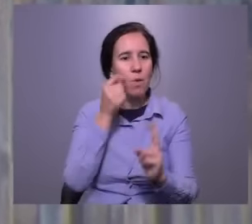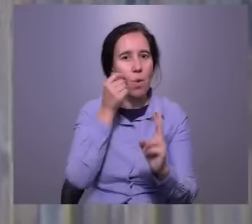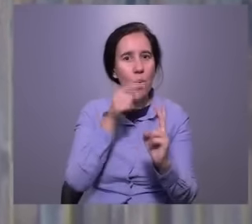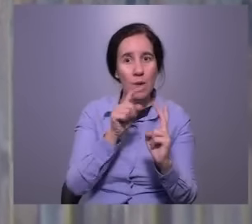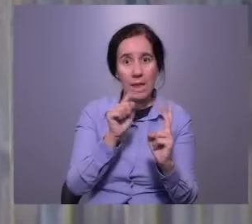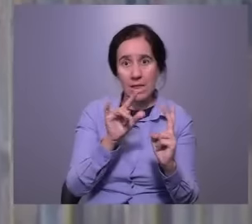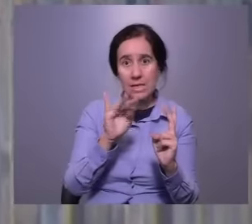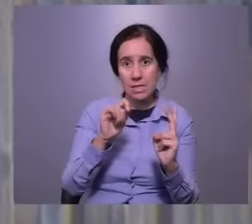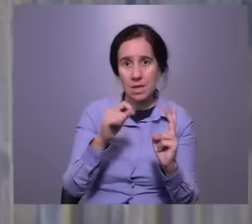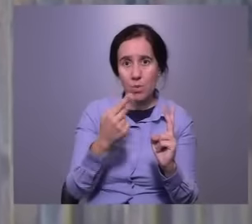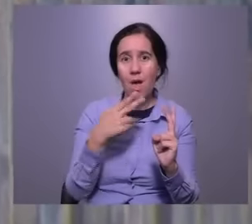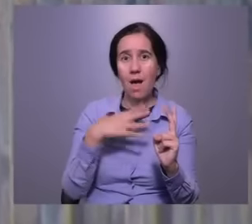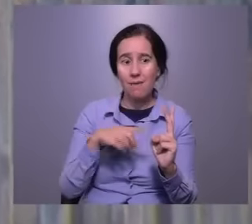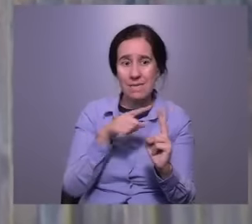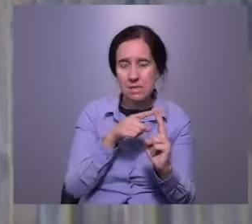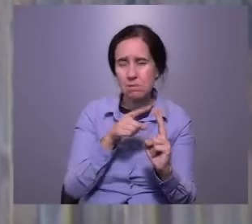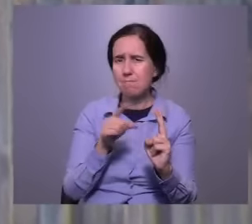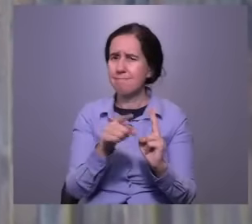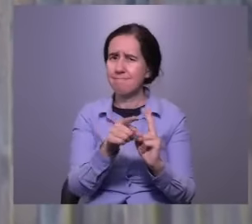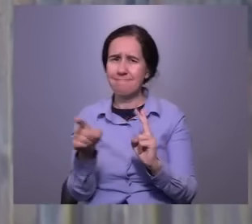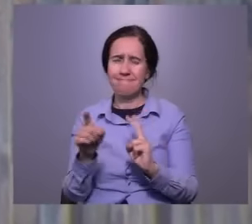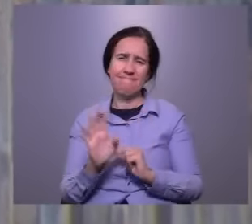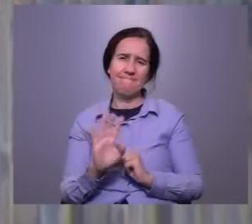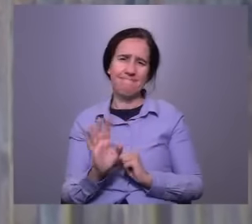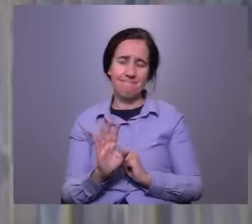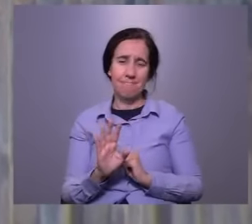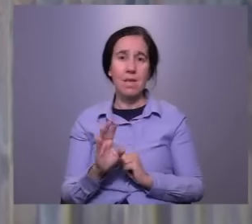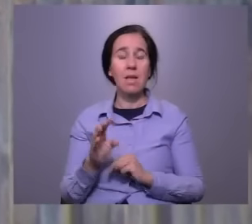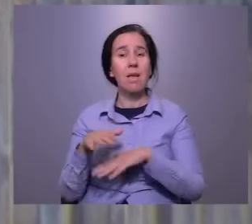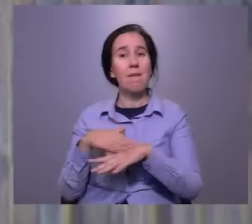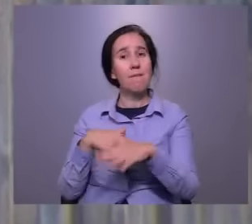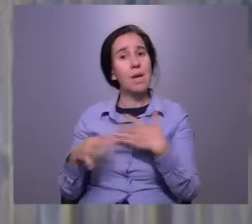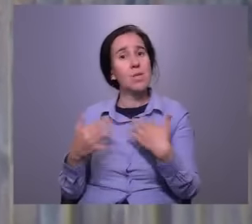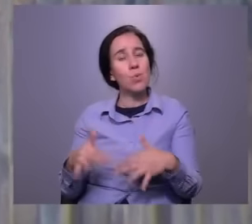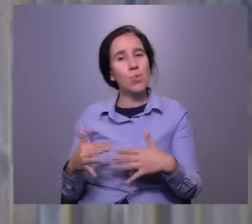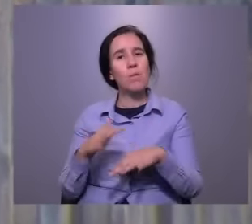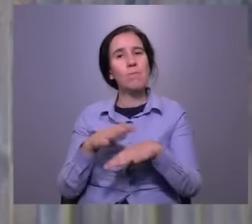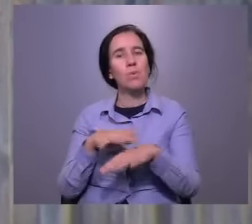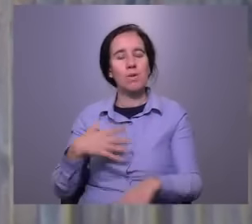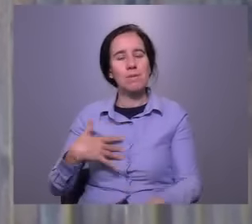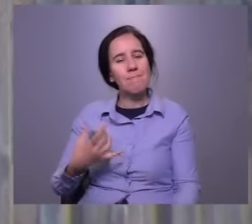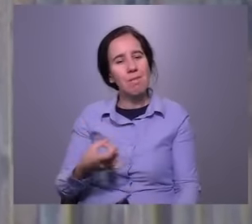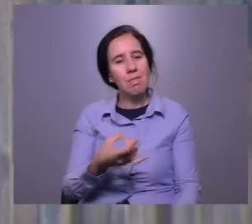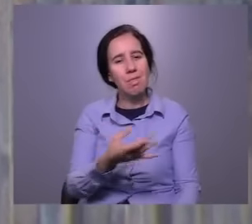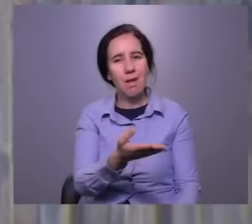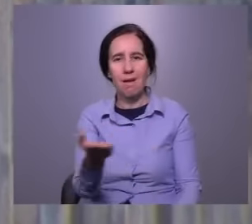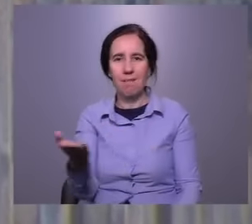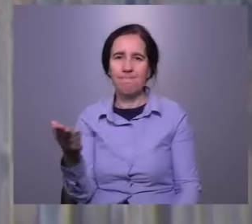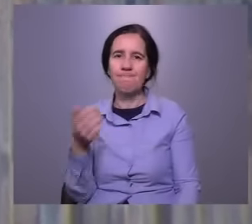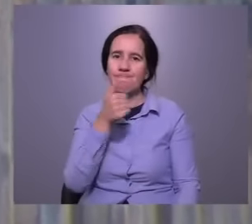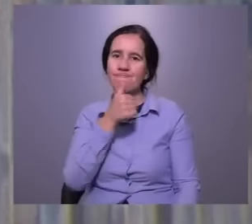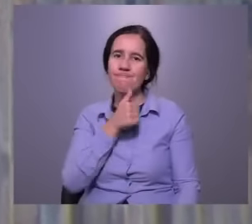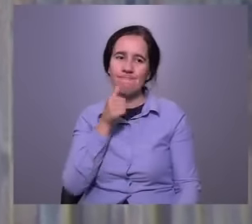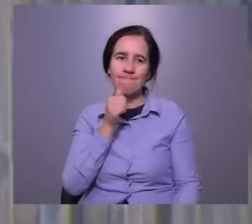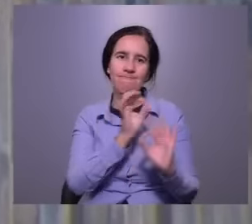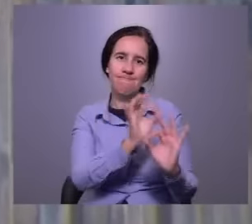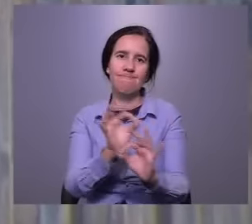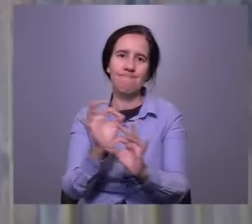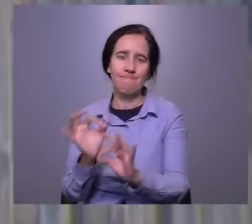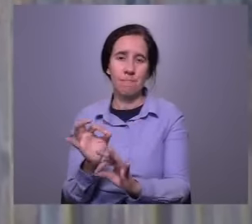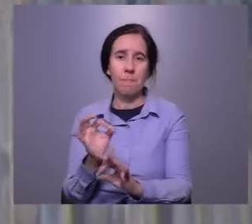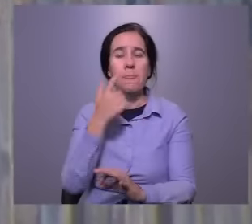recolher aplausos, não nasceram da necessidade de deixar maravilhados aqueles que procuravam